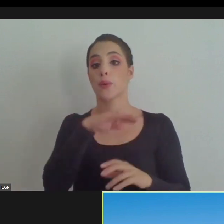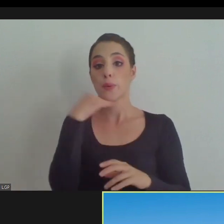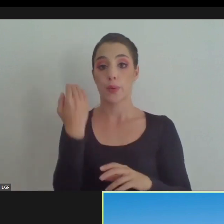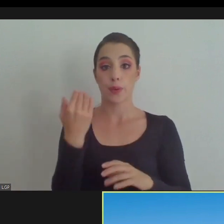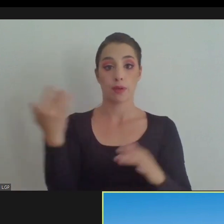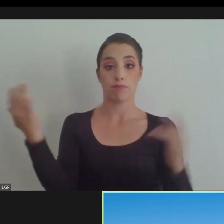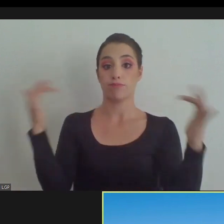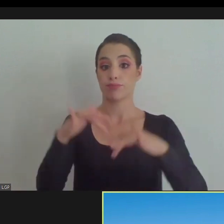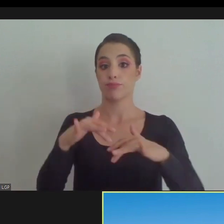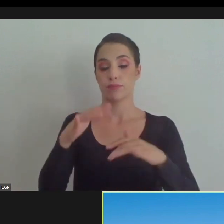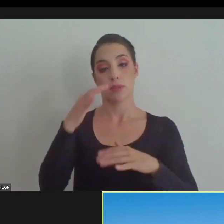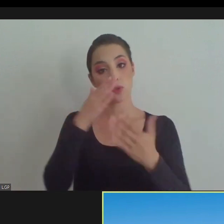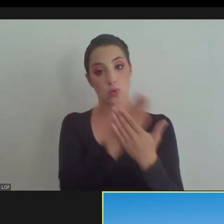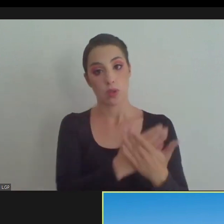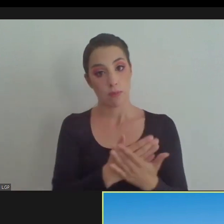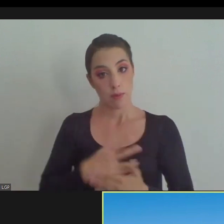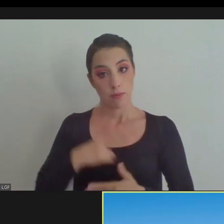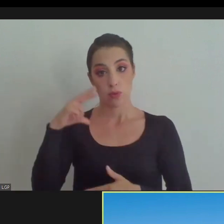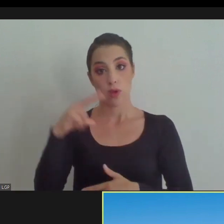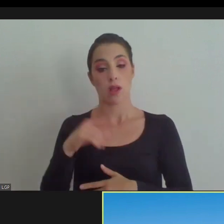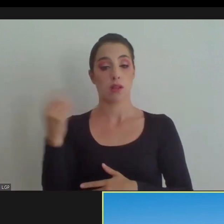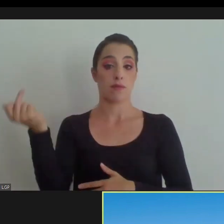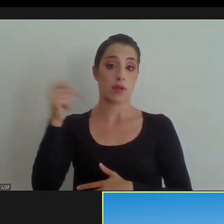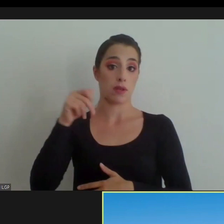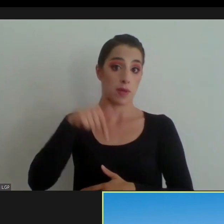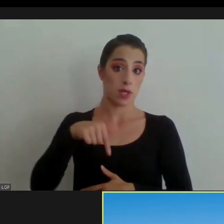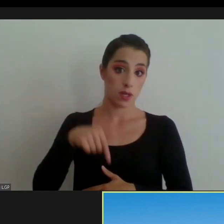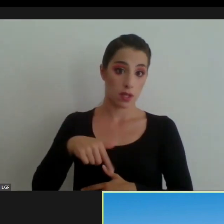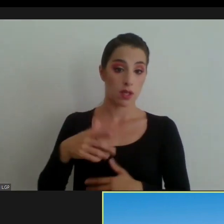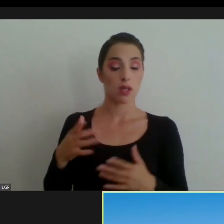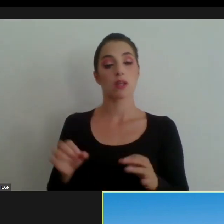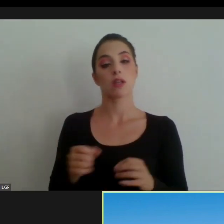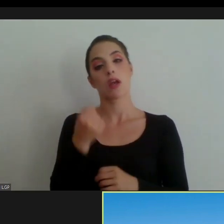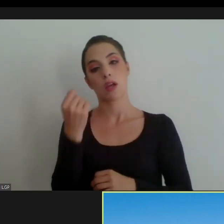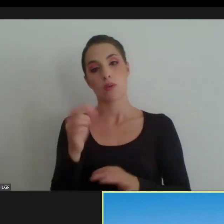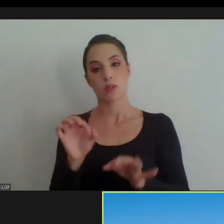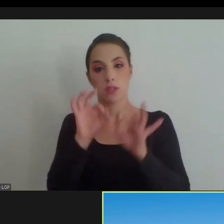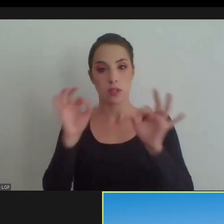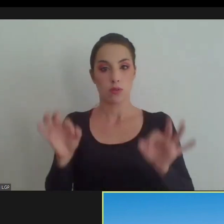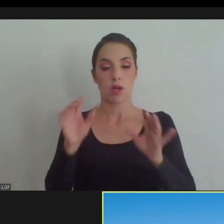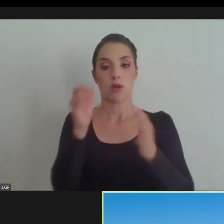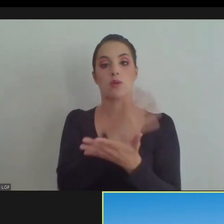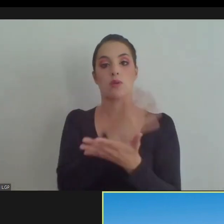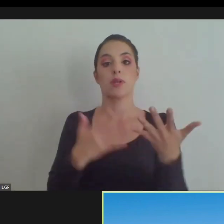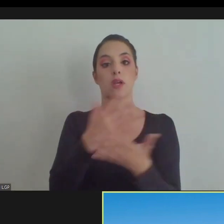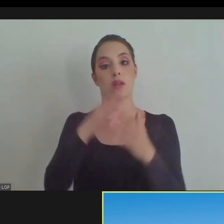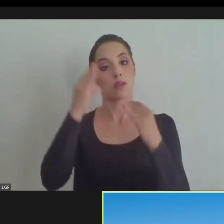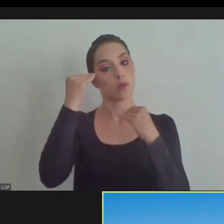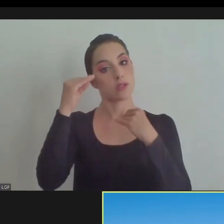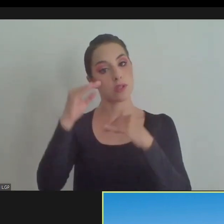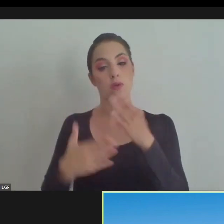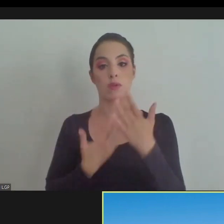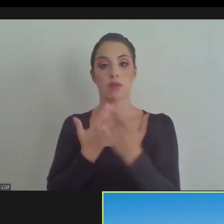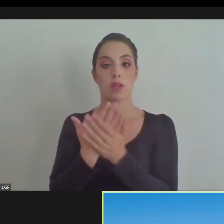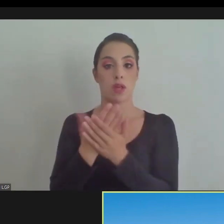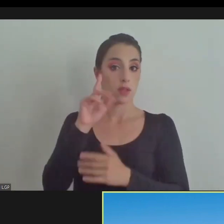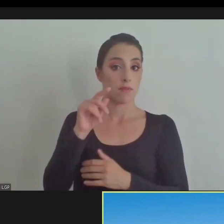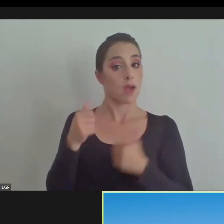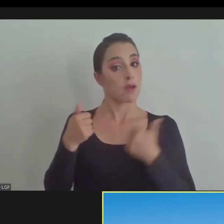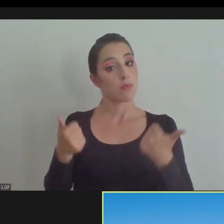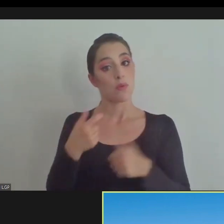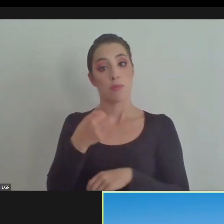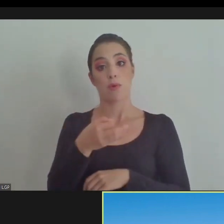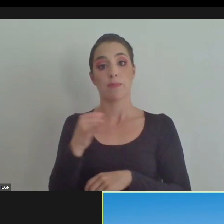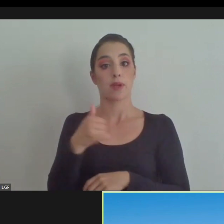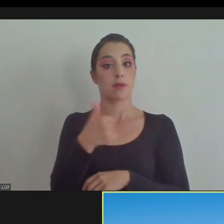vêm estudar para Portugal, e é quase como a economia da educação, que tem o seu contributo também para o PIB, porque